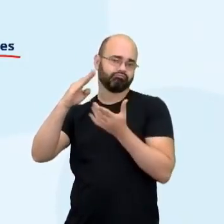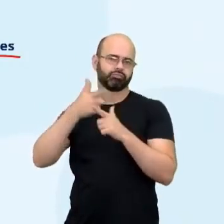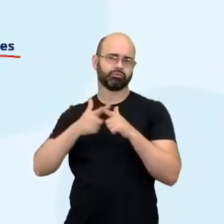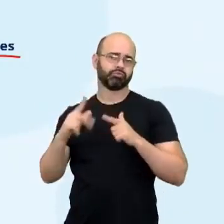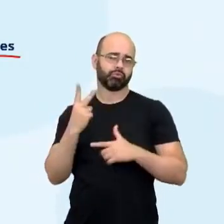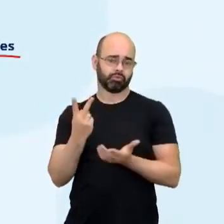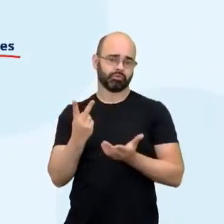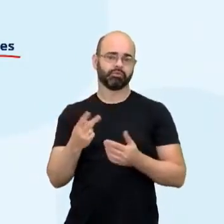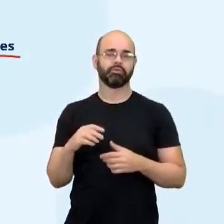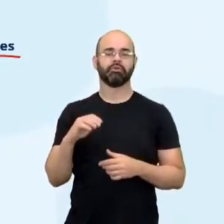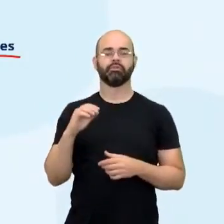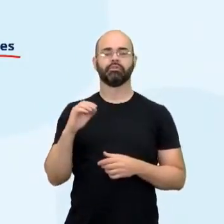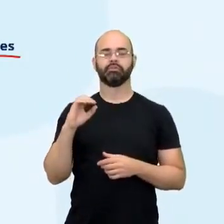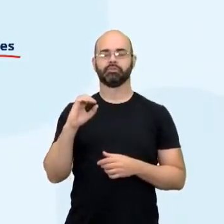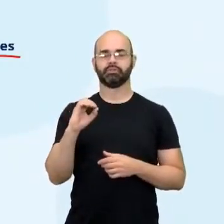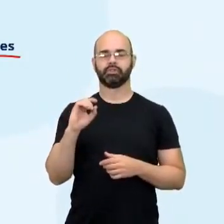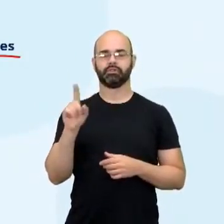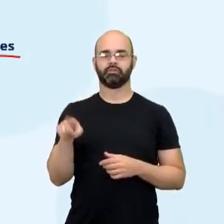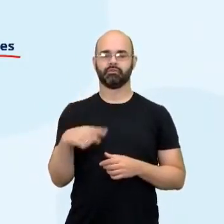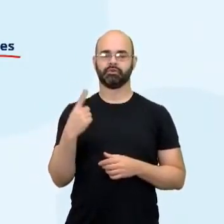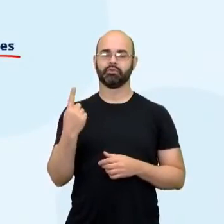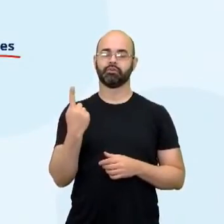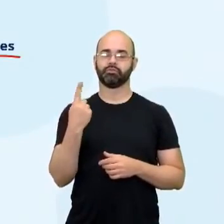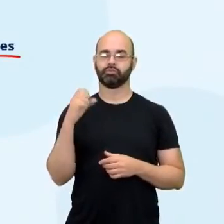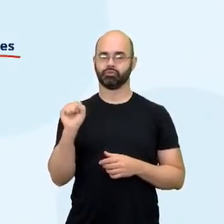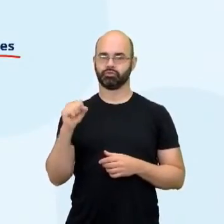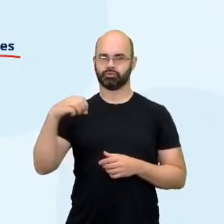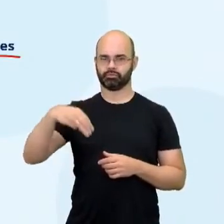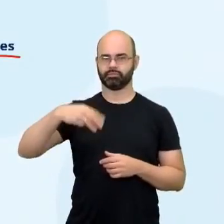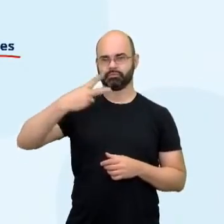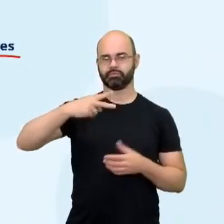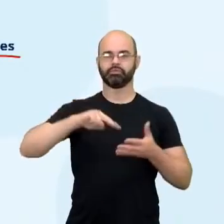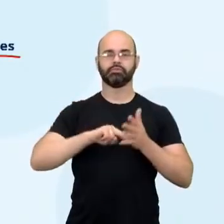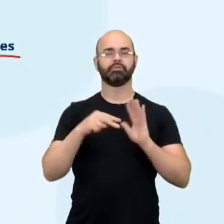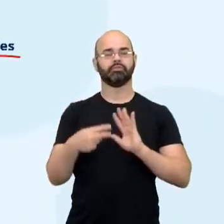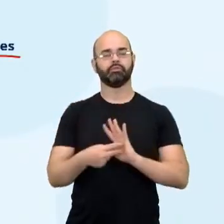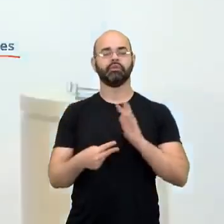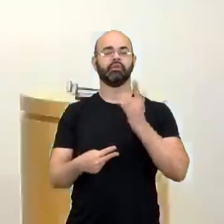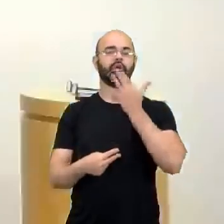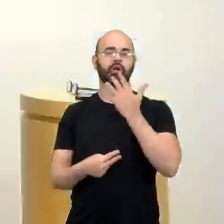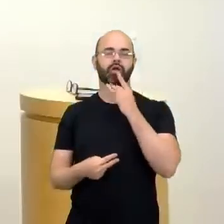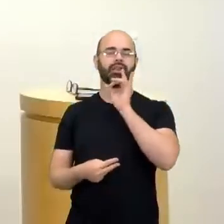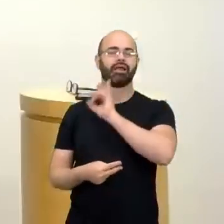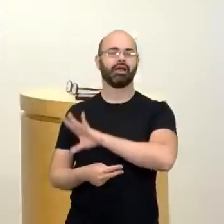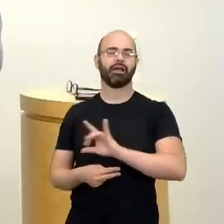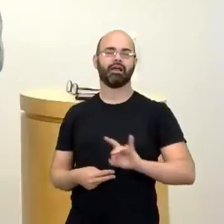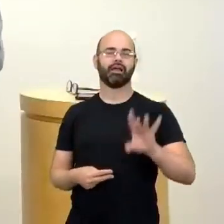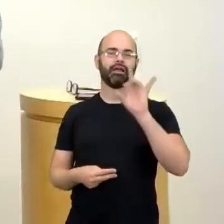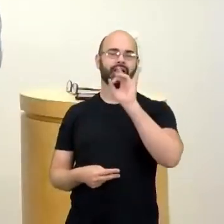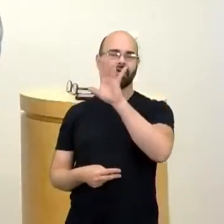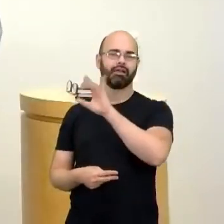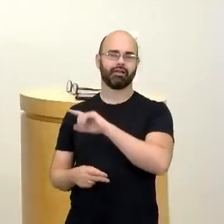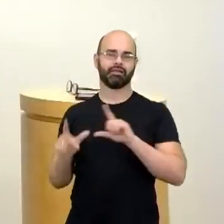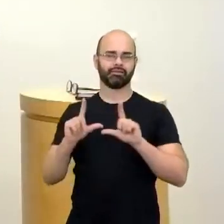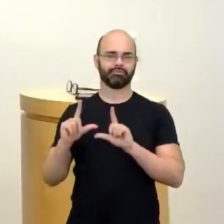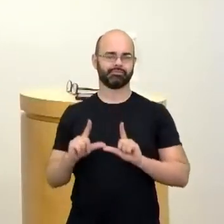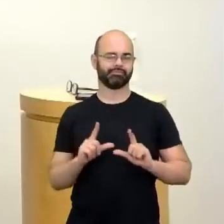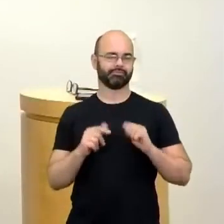0,18 metros quadrados é a parte colorida de cada peça cerâmica ali, beleza?